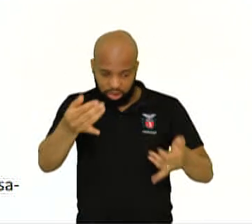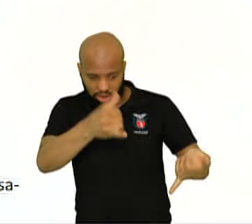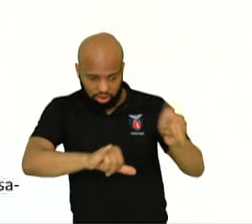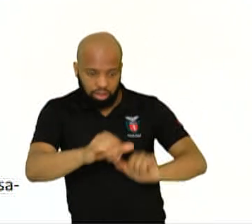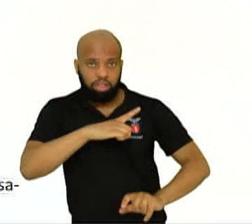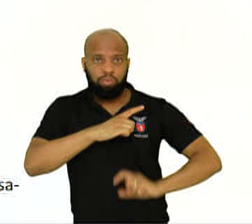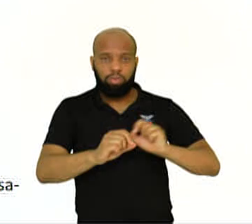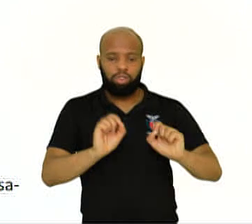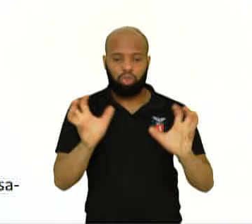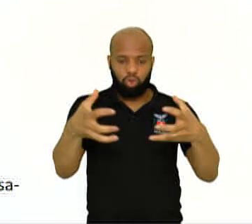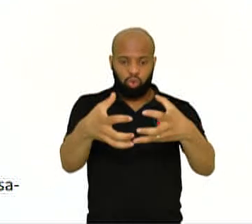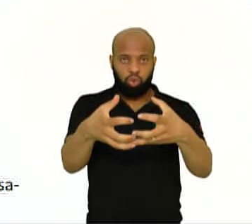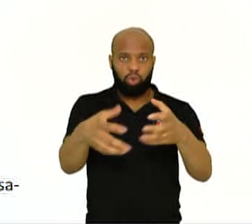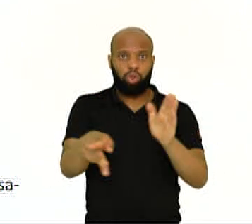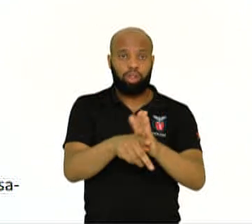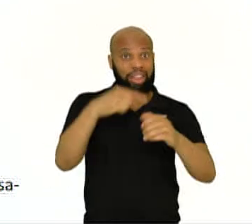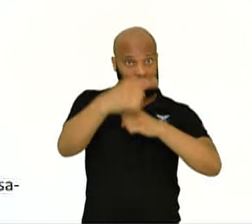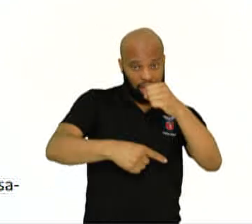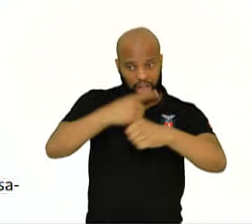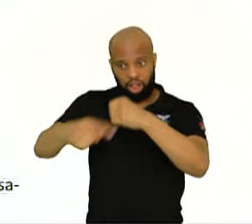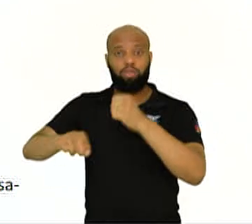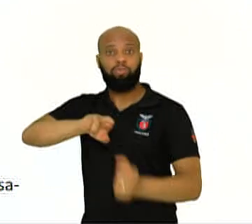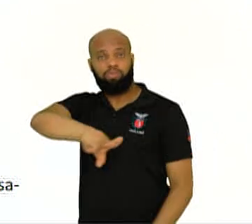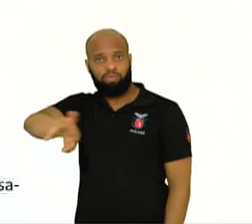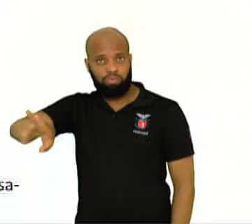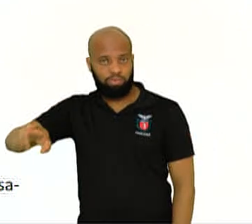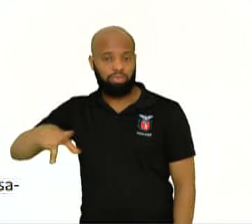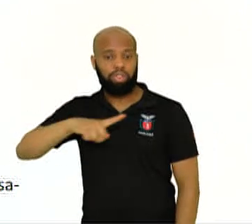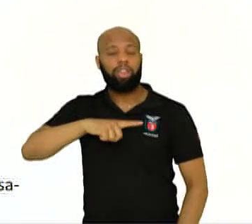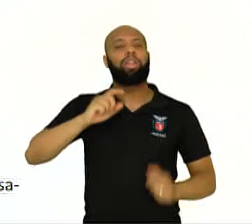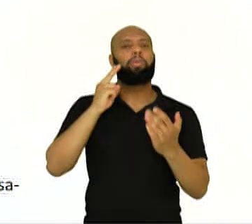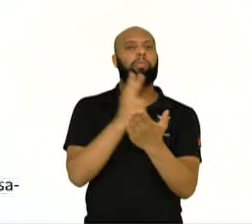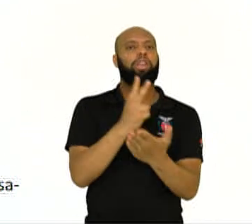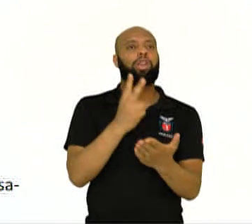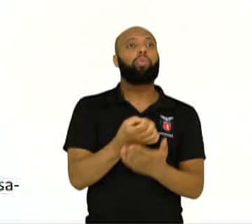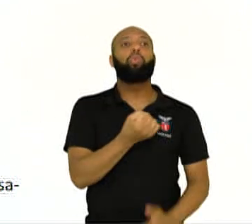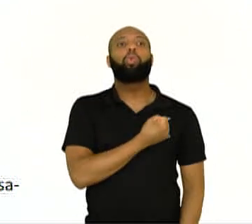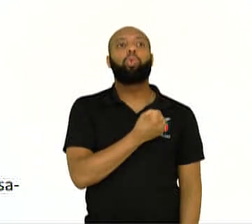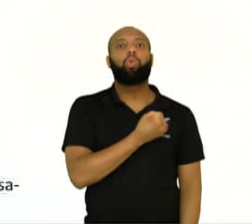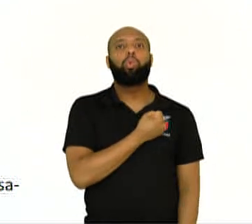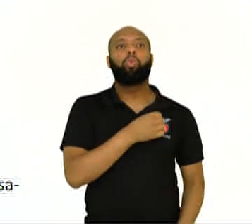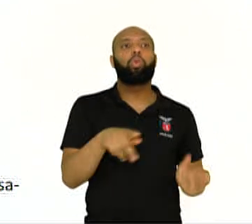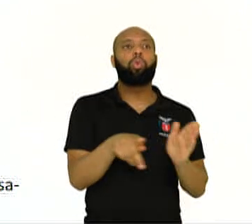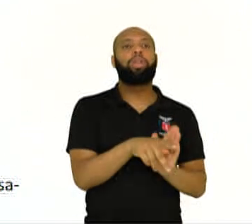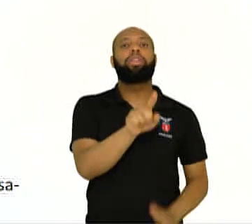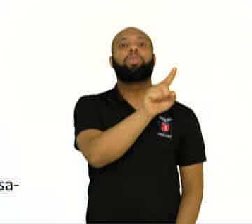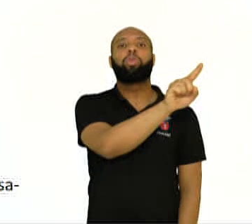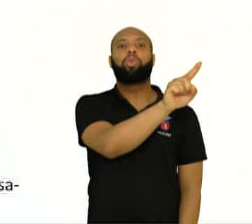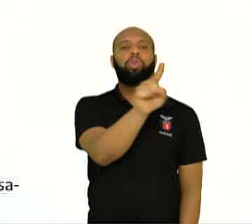químico é o conjunto de átomos que possuem o mesmo número atômico.